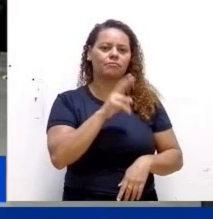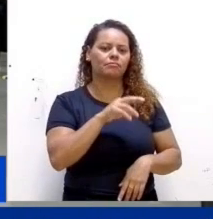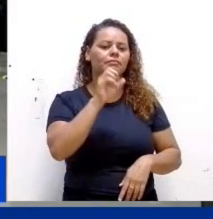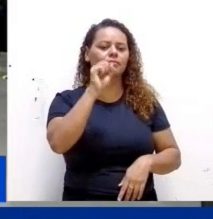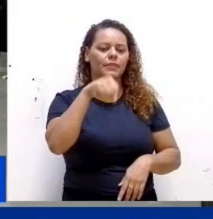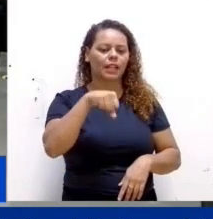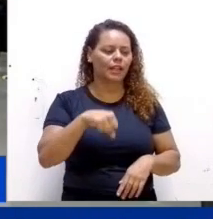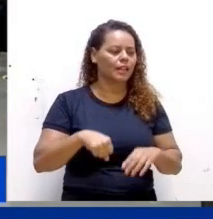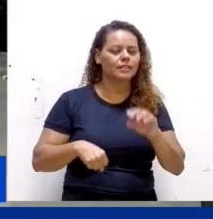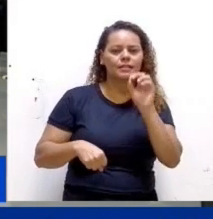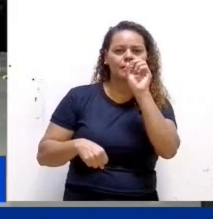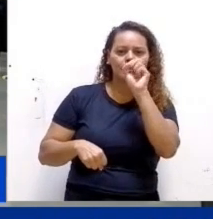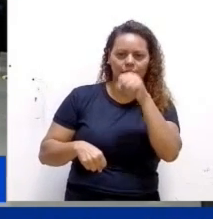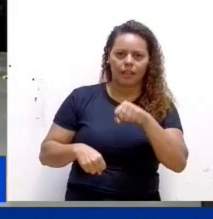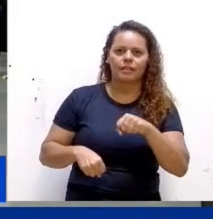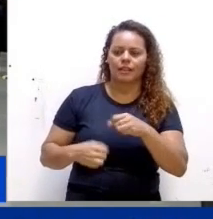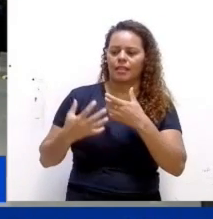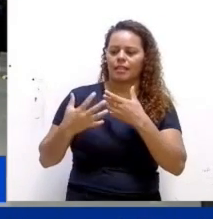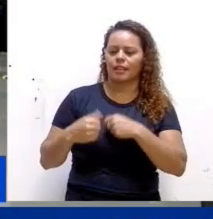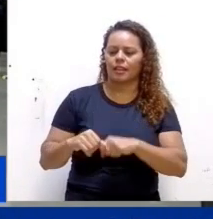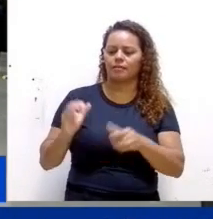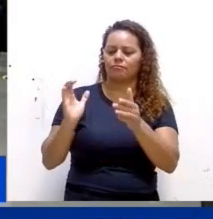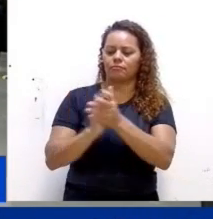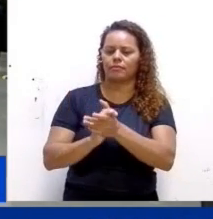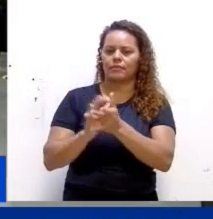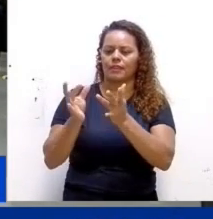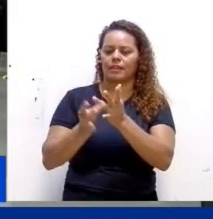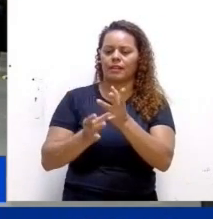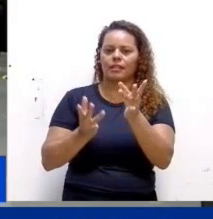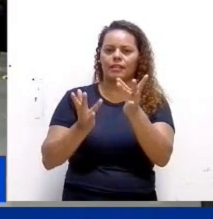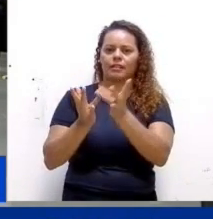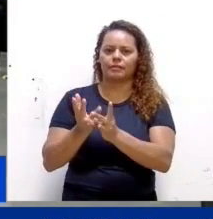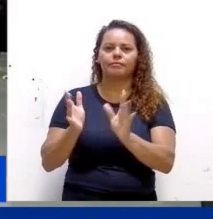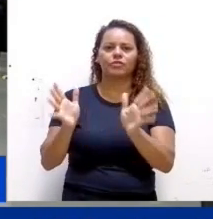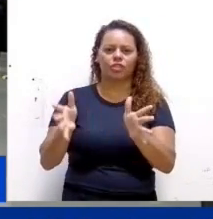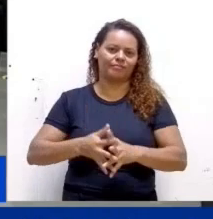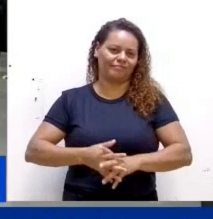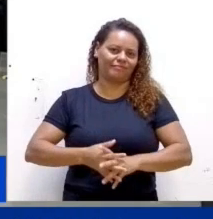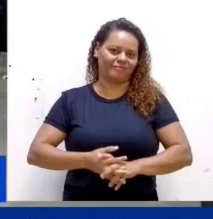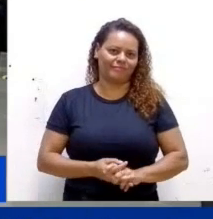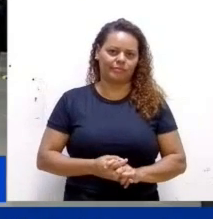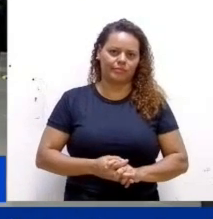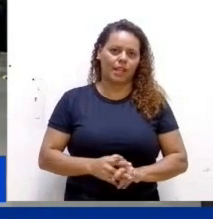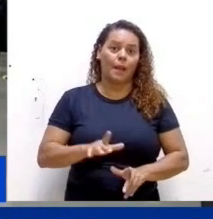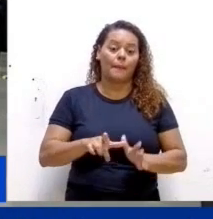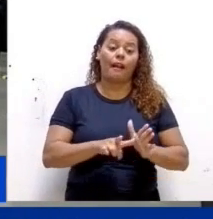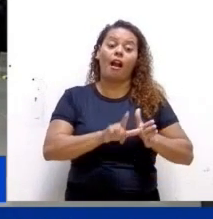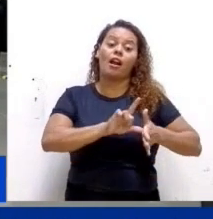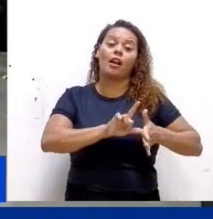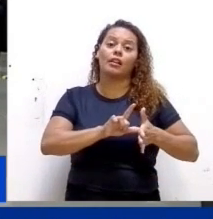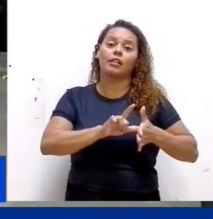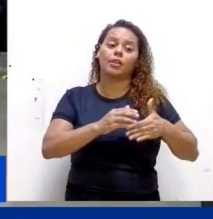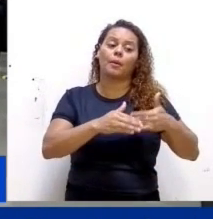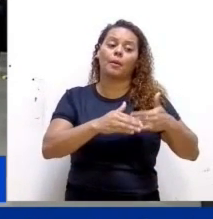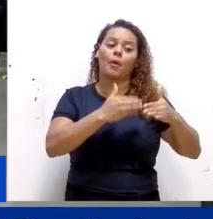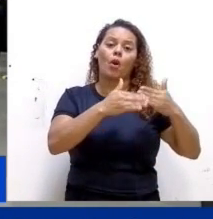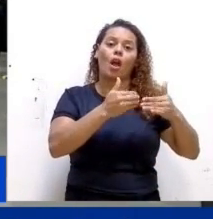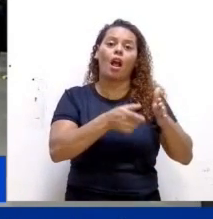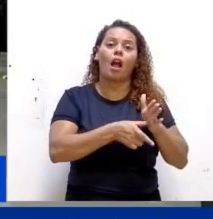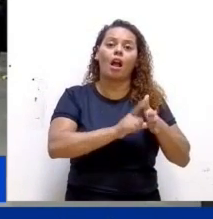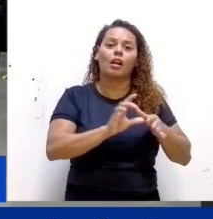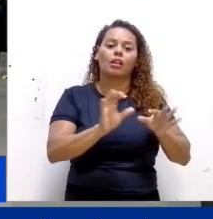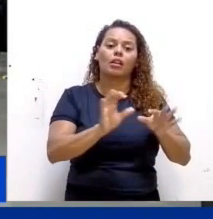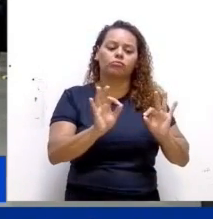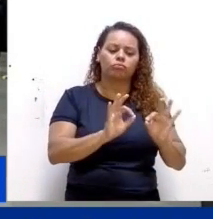Mas antes deles falarem um sim na frente do juiz, passa por todo um processo de